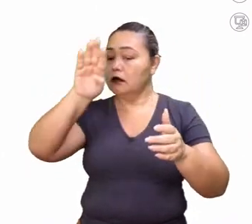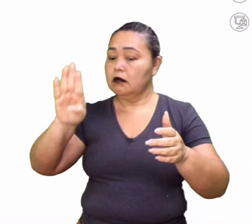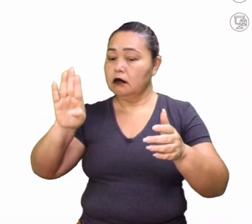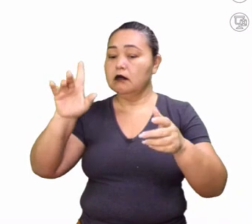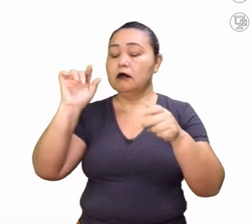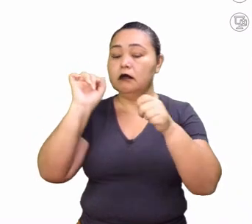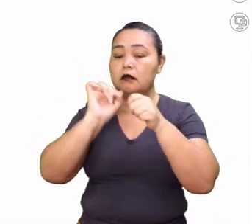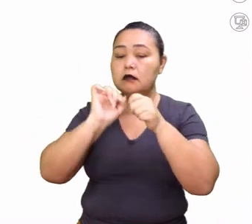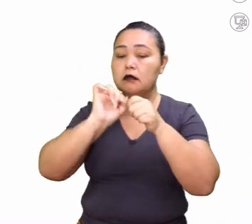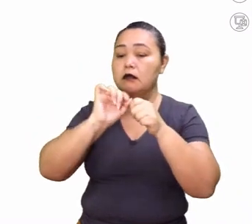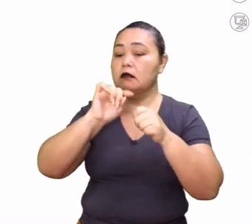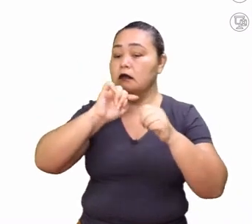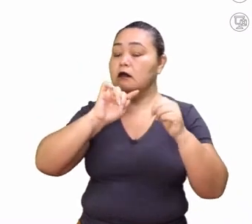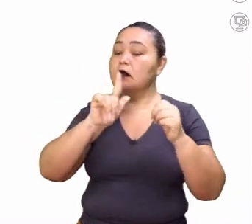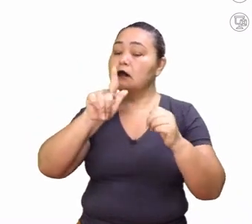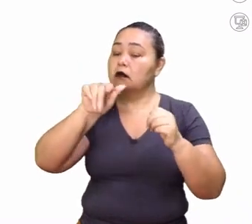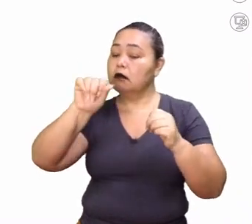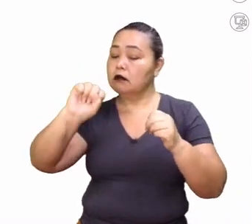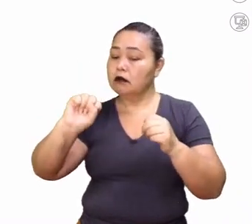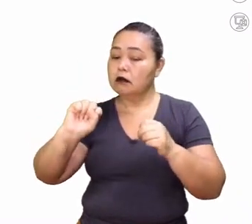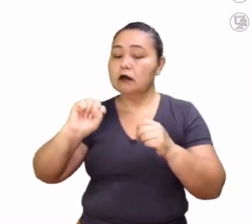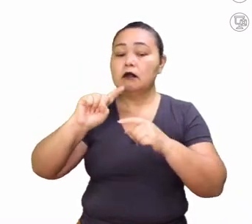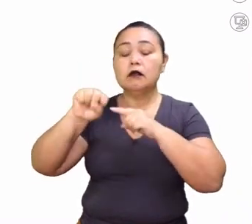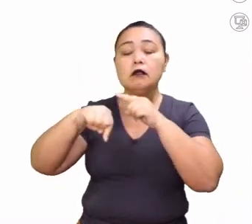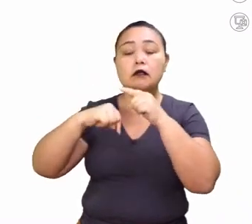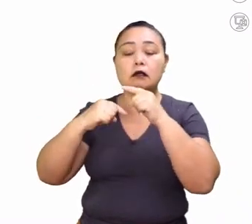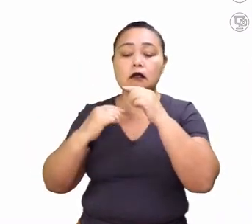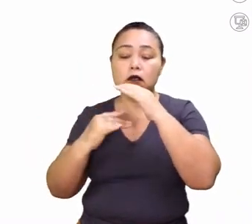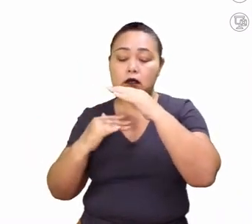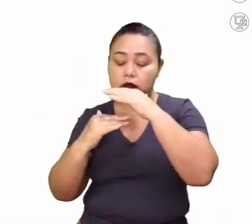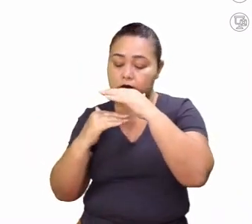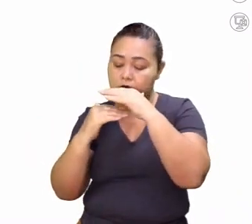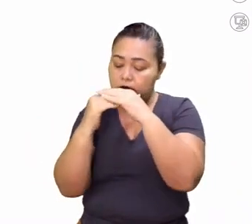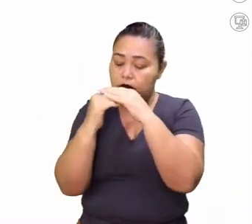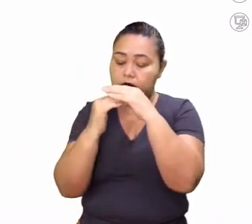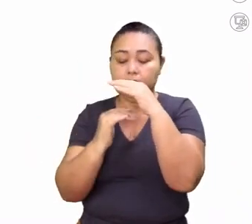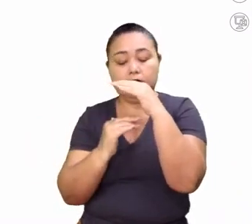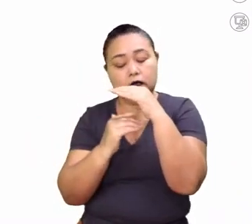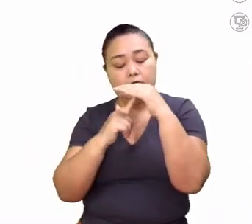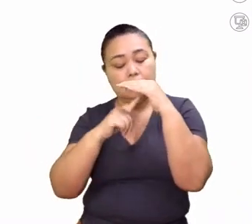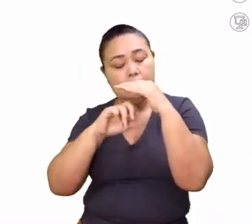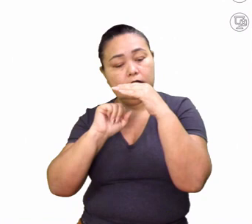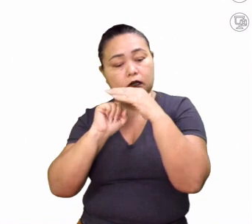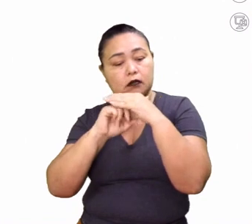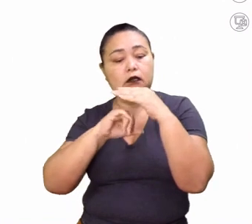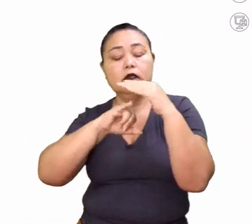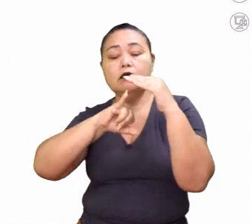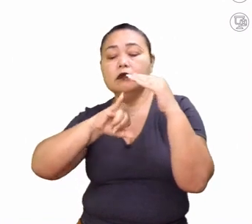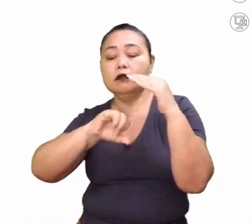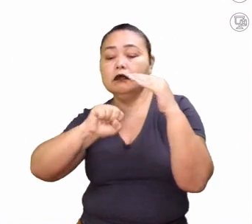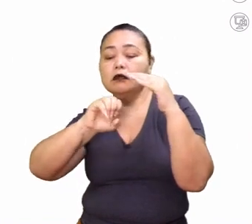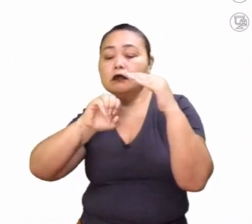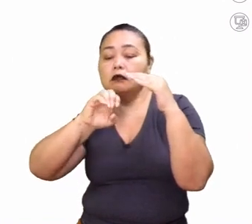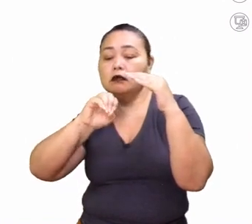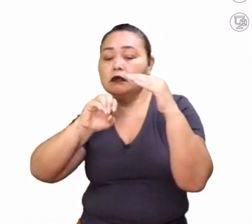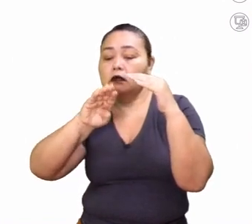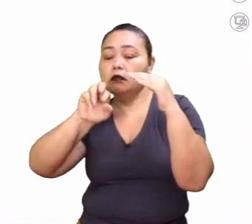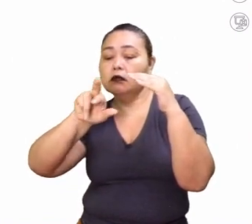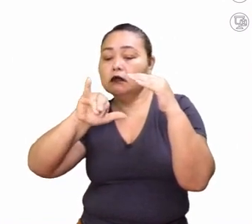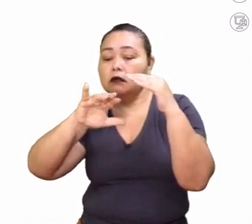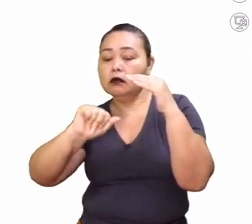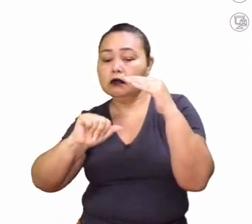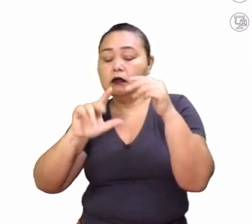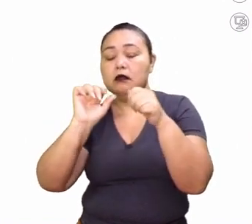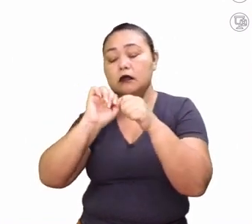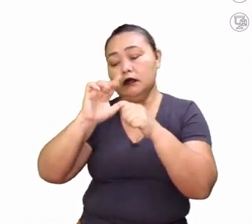realizado pelo gás contra o gás é quando comprime o gás é uma compressão isobárica é o trabalho CD Lembrando que